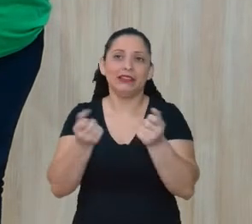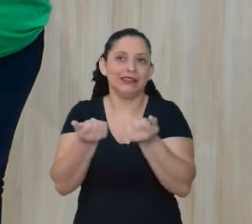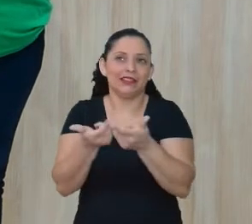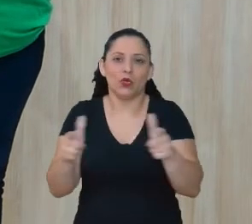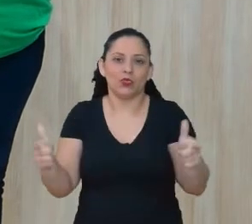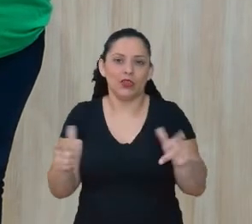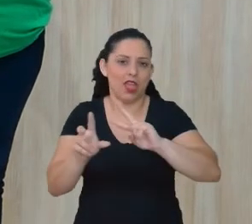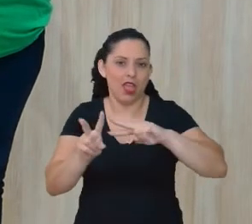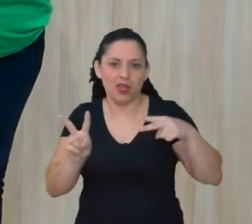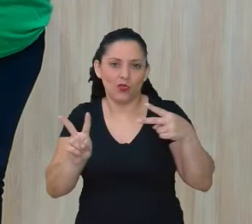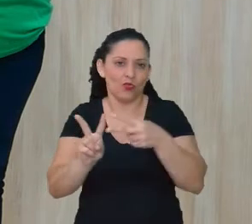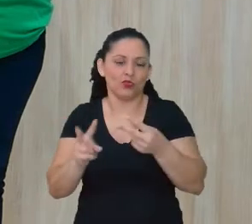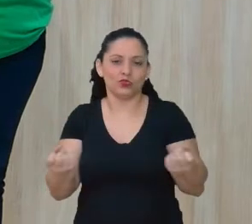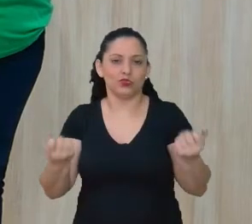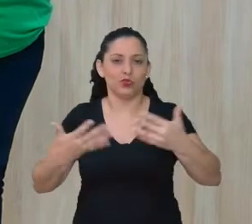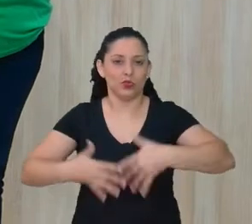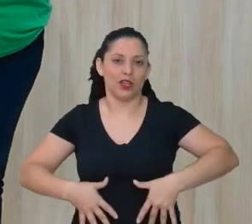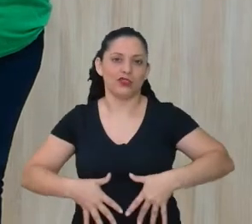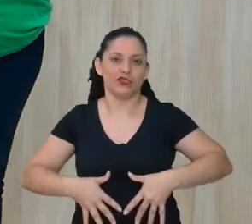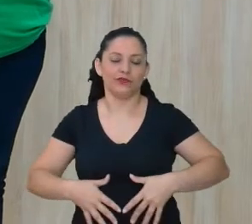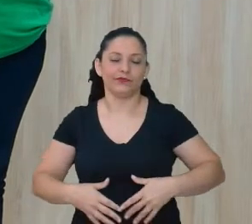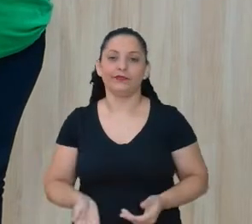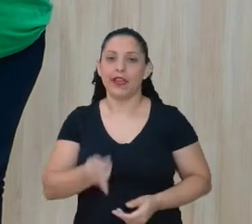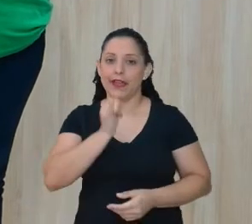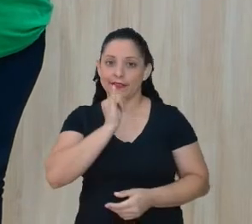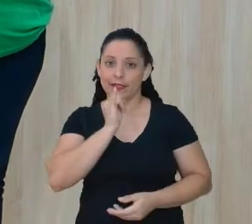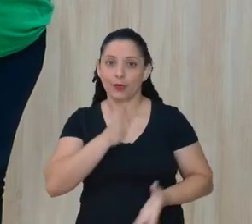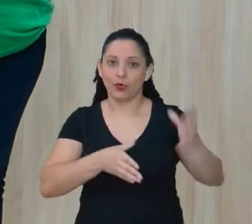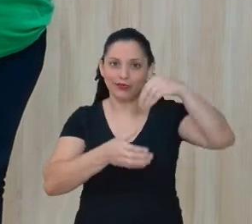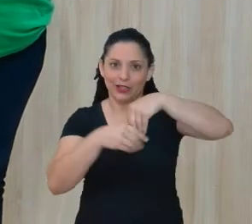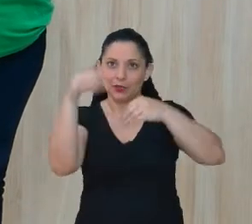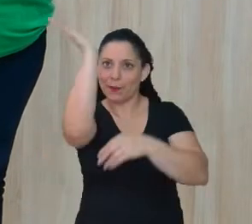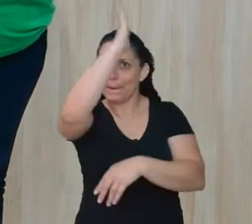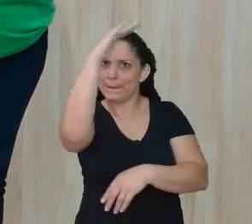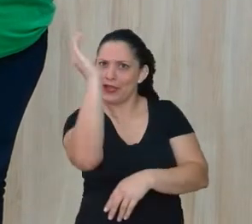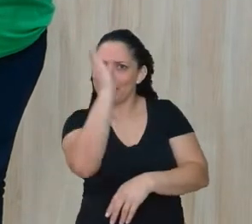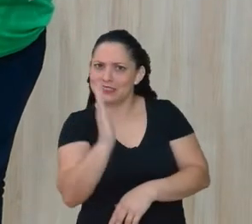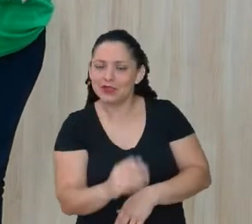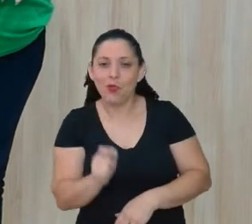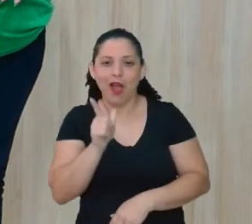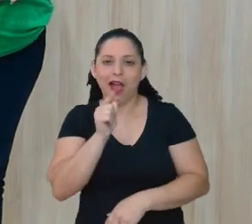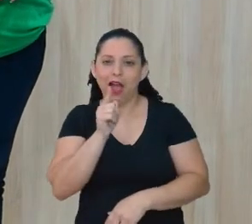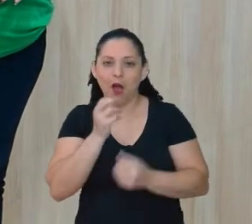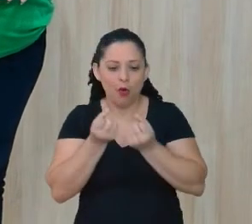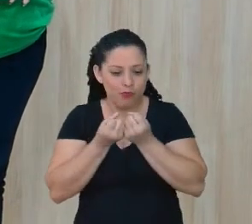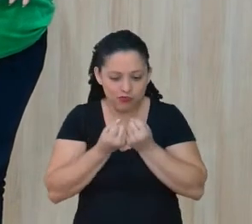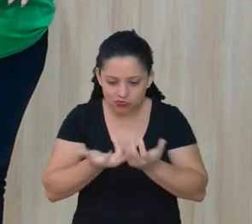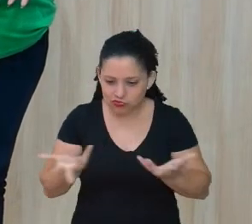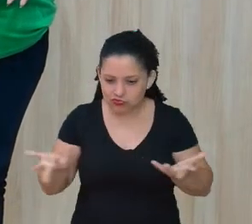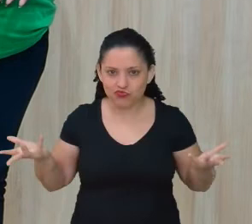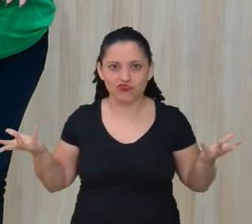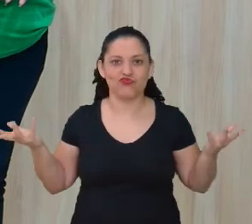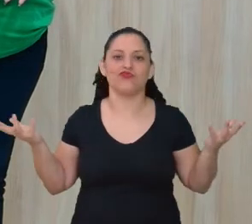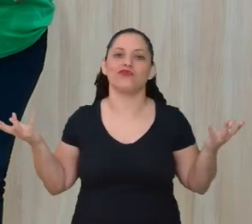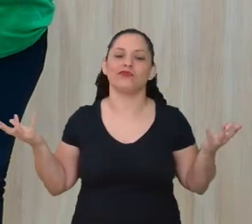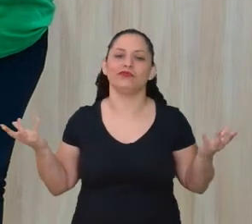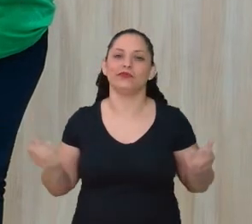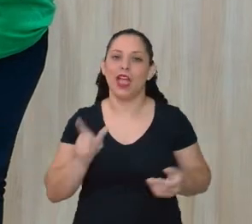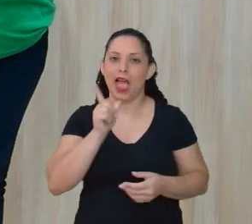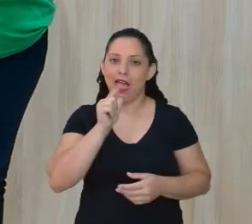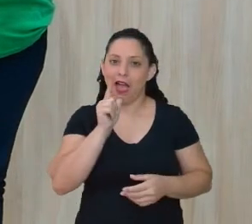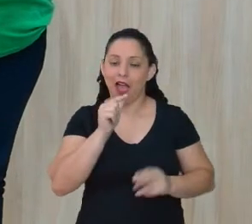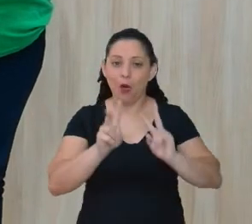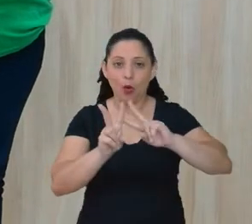os recursos naturais tão abundantes, por exemplo, como o nosso Brasil, né? Em Exatamente. questão de água, principalmente, porque a água é